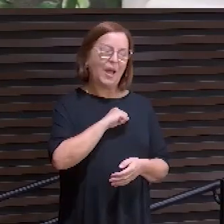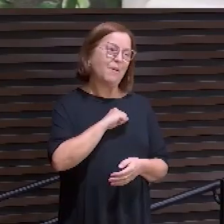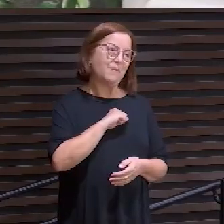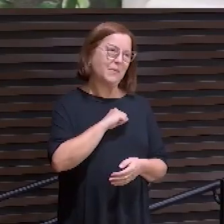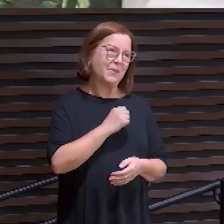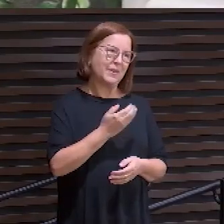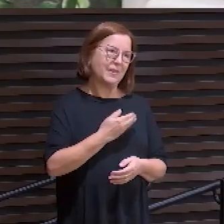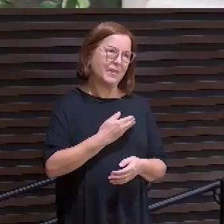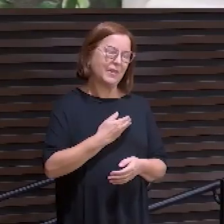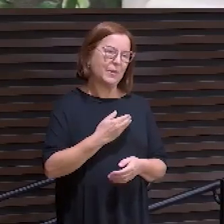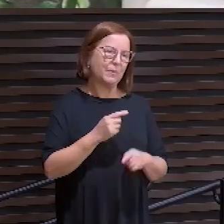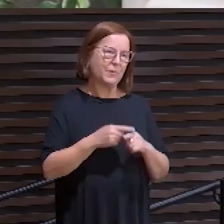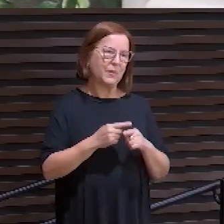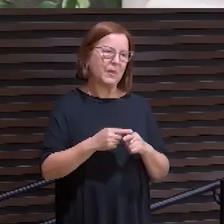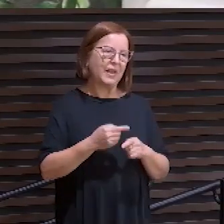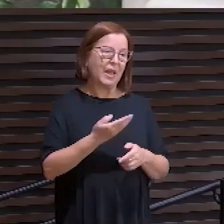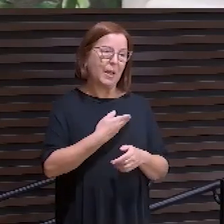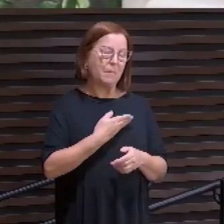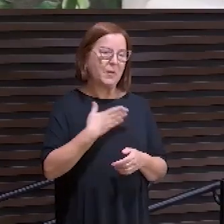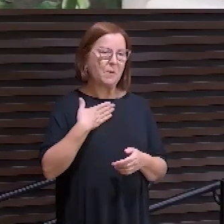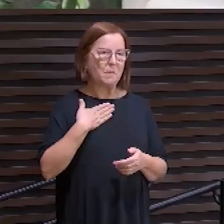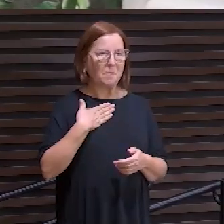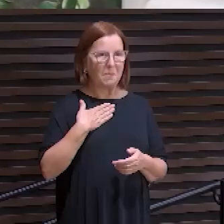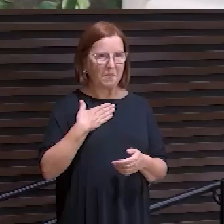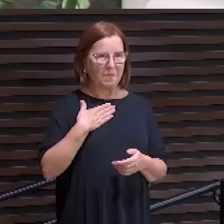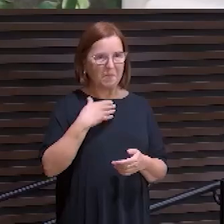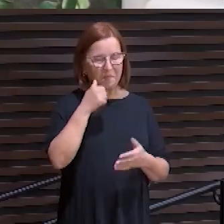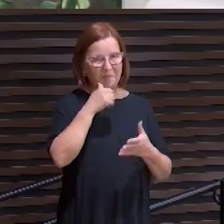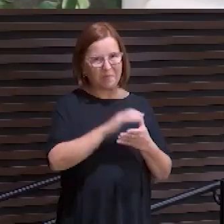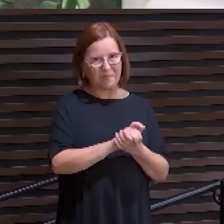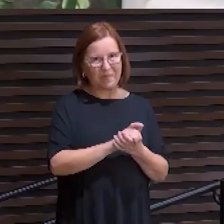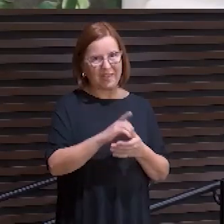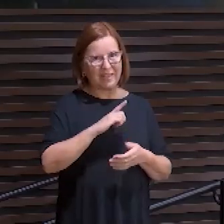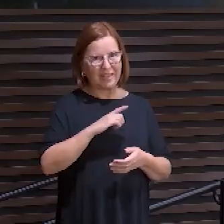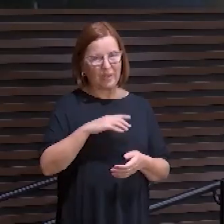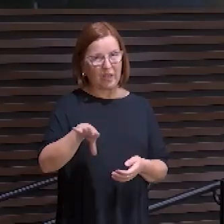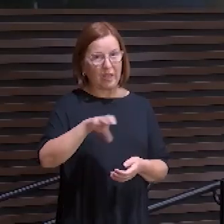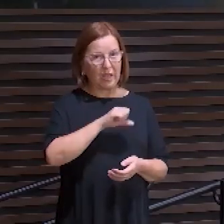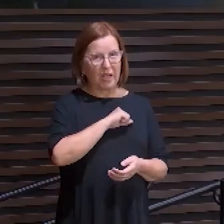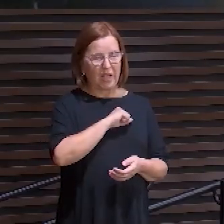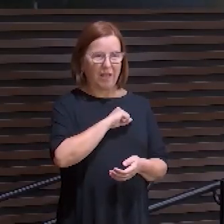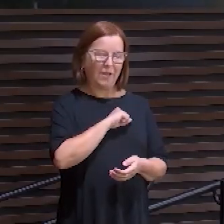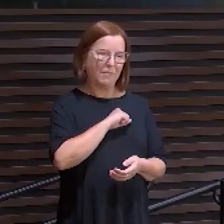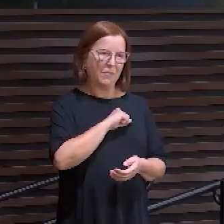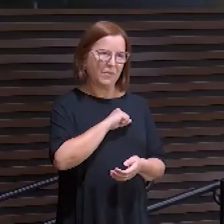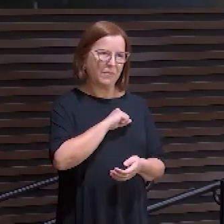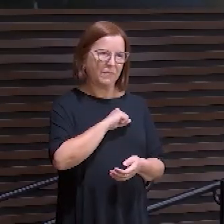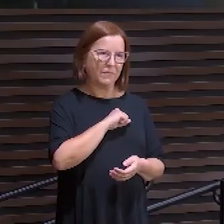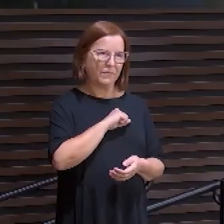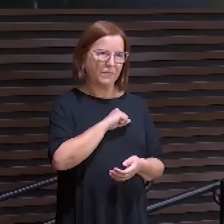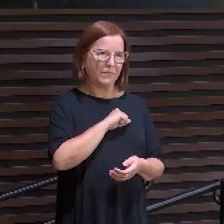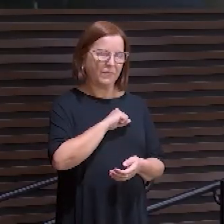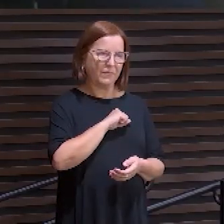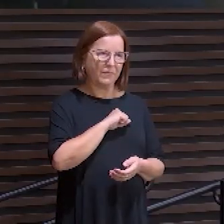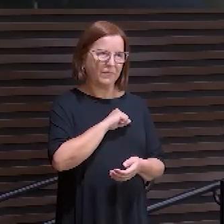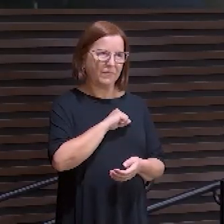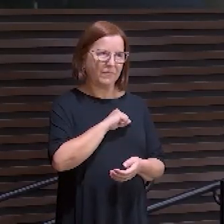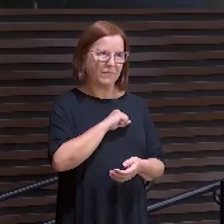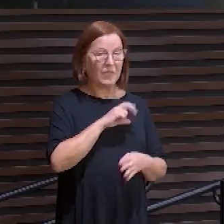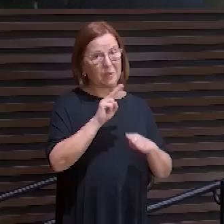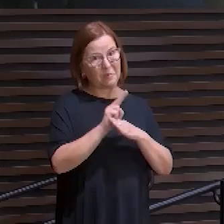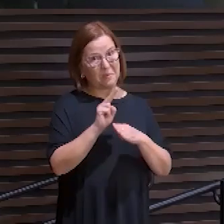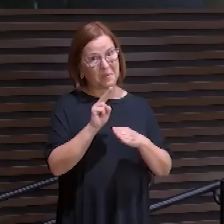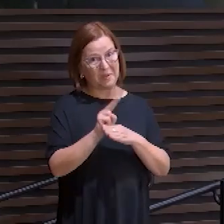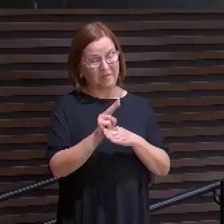eu sou amigo dela, filéu. Eu tenho um amor de storge, um amor de